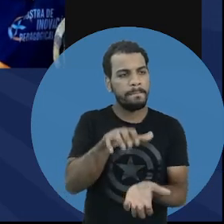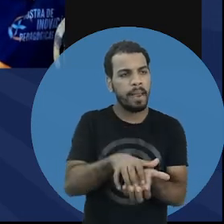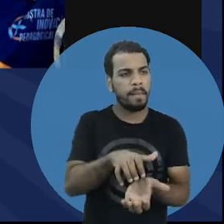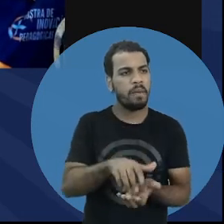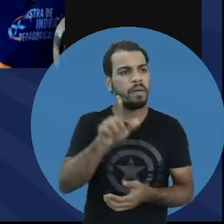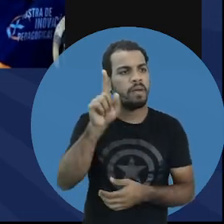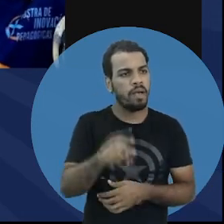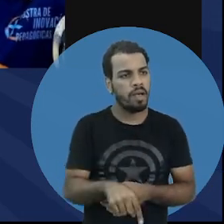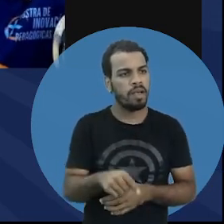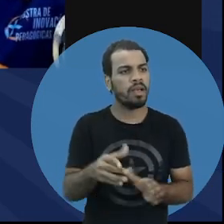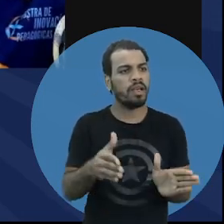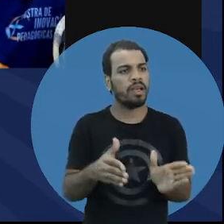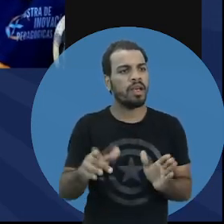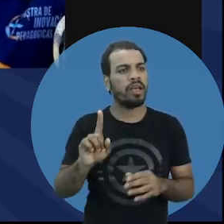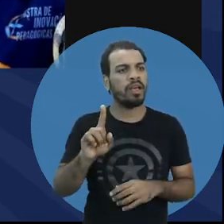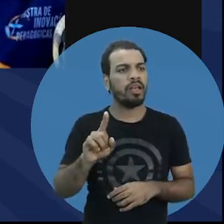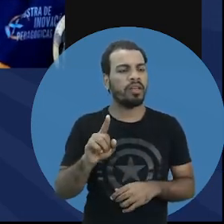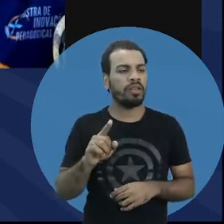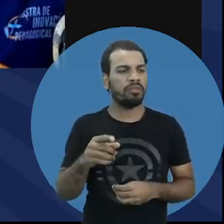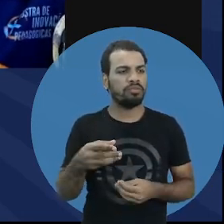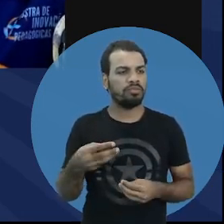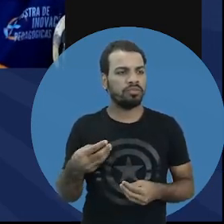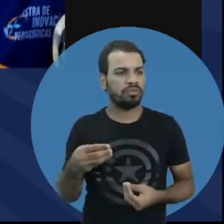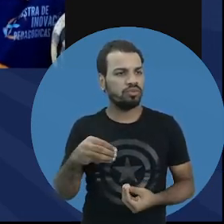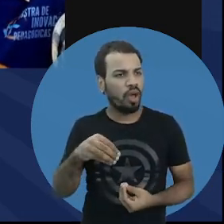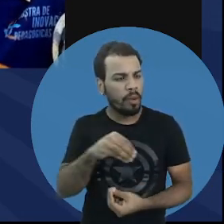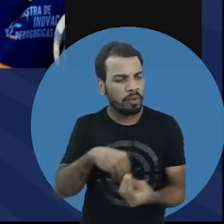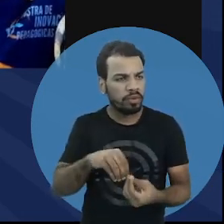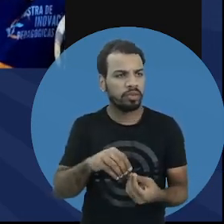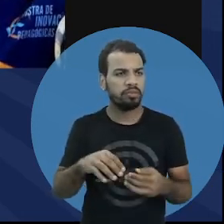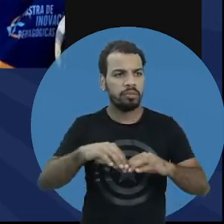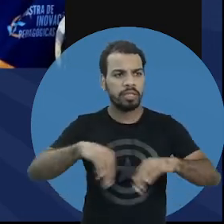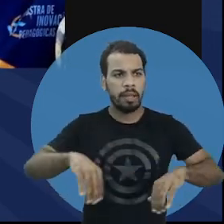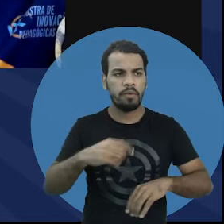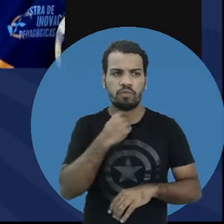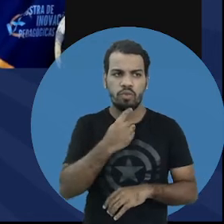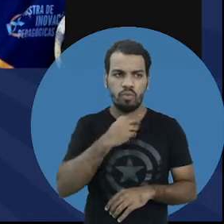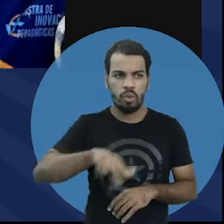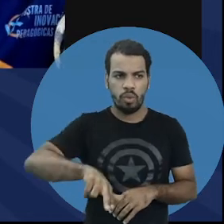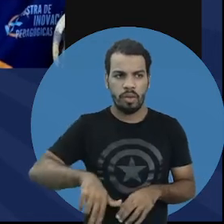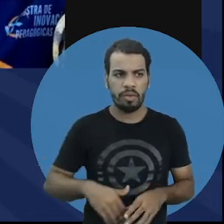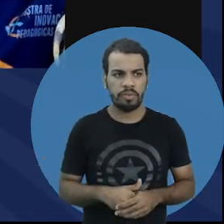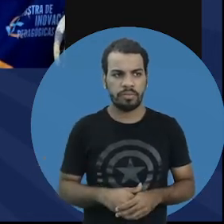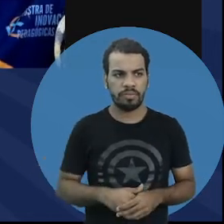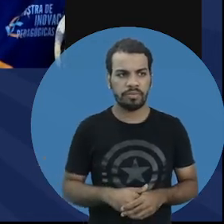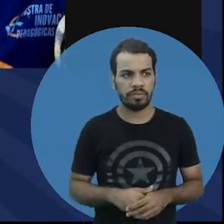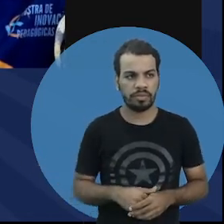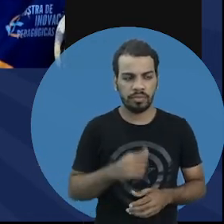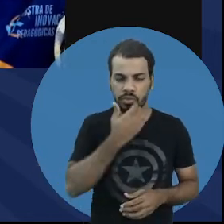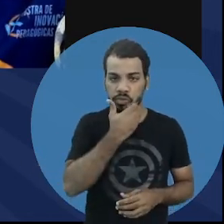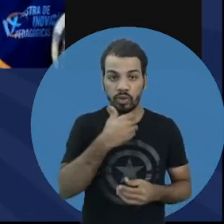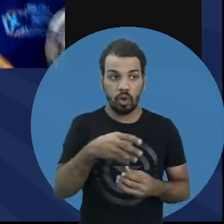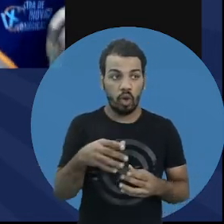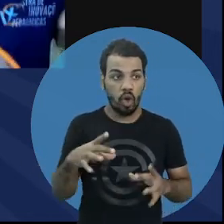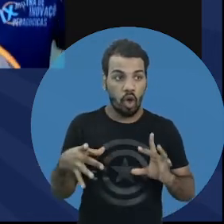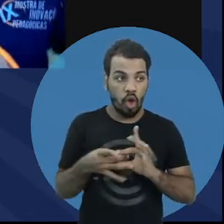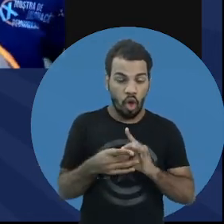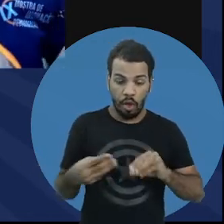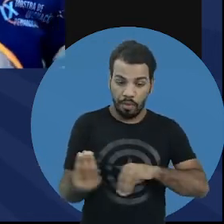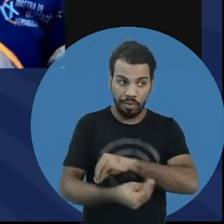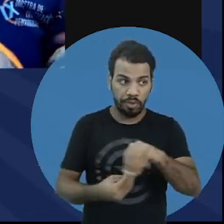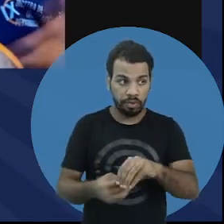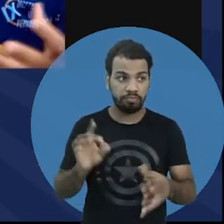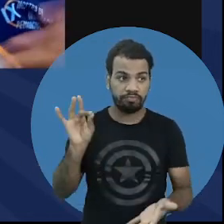como uma unidade homogênea, não heterogênea, né? Eu digo homogênea no sentido